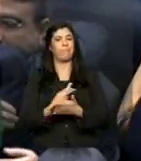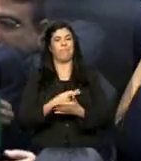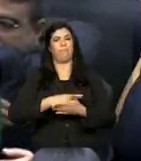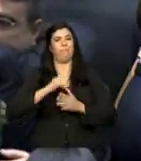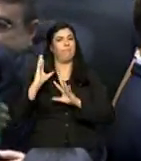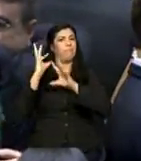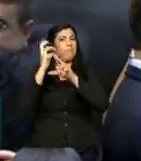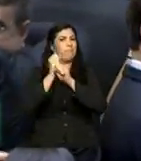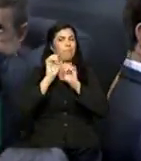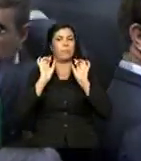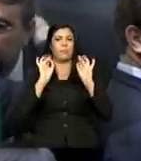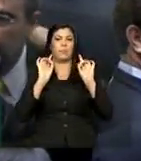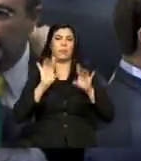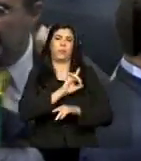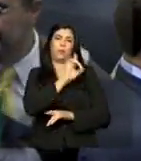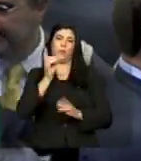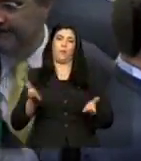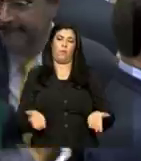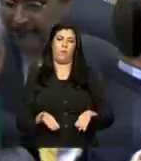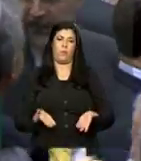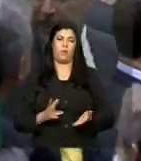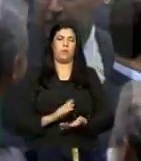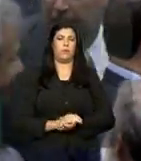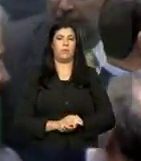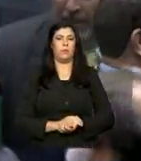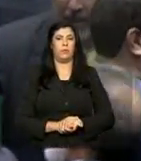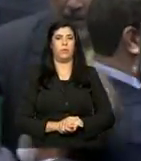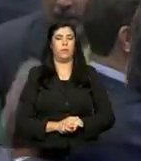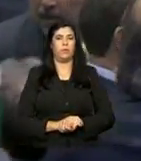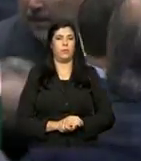né, do dia de hoje.